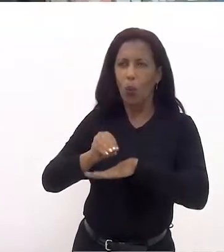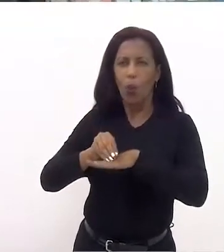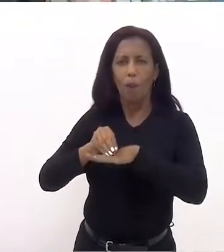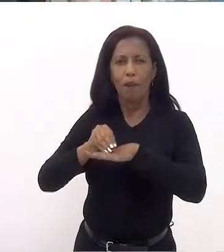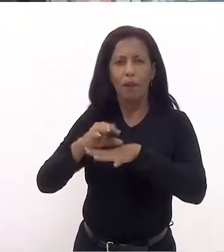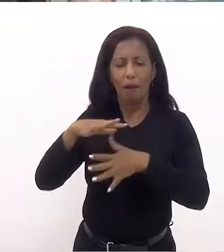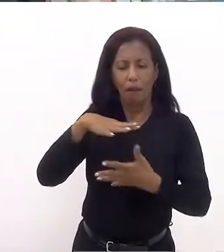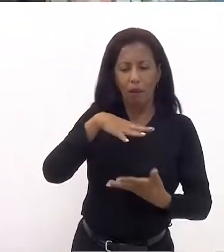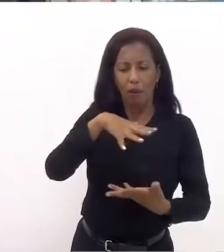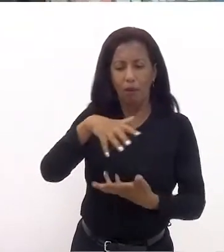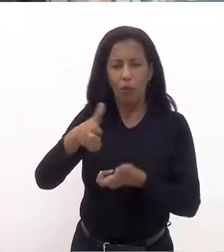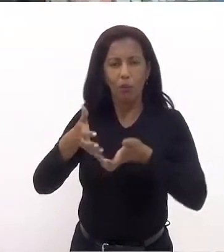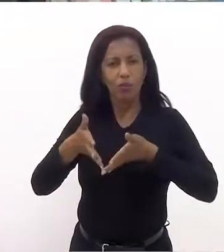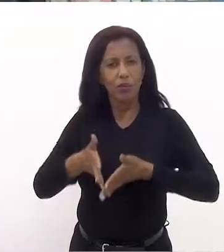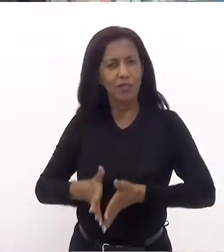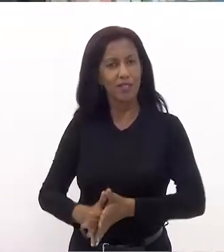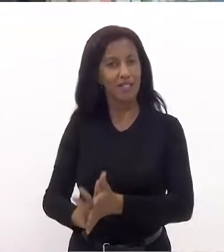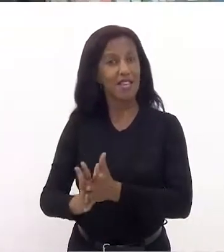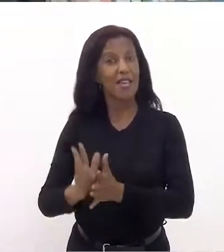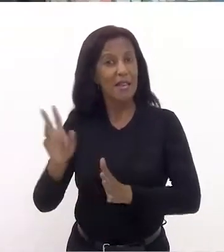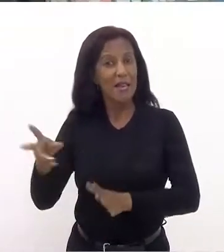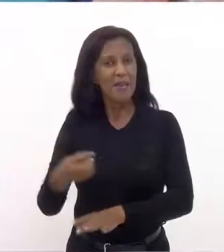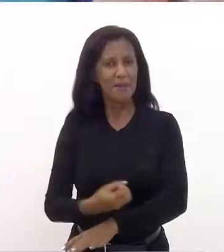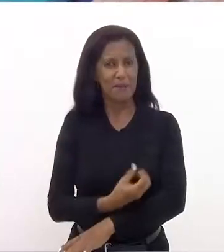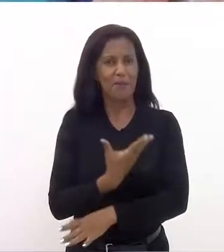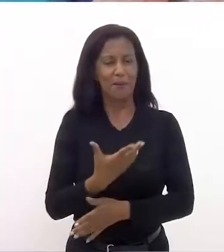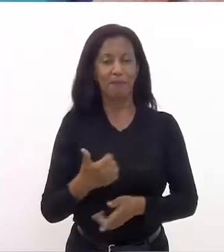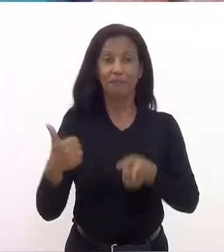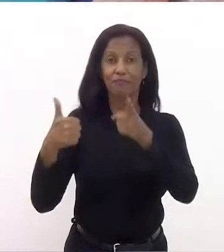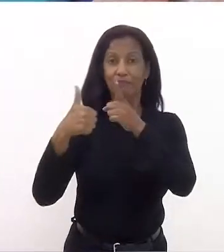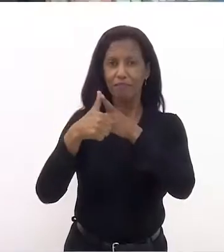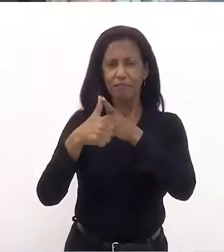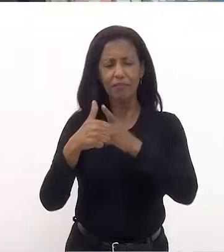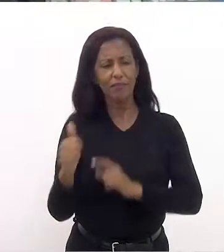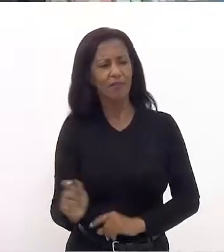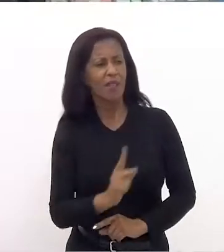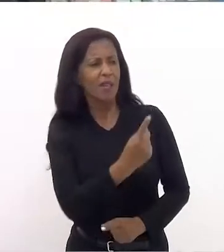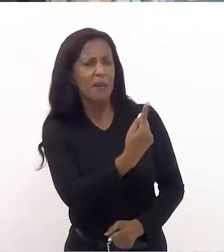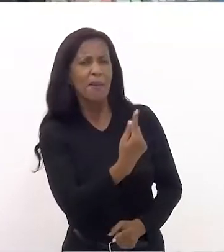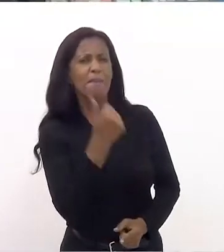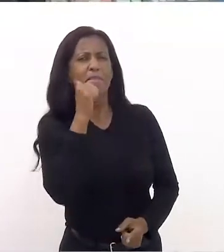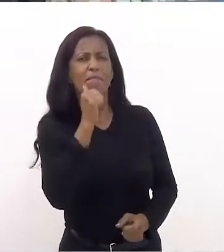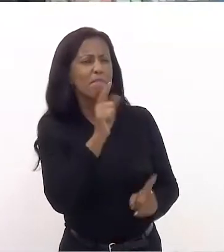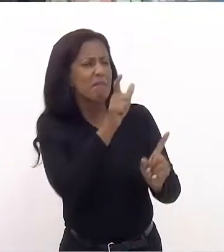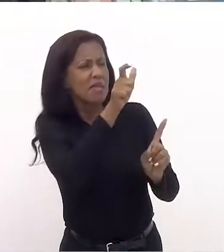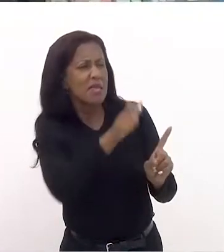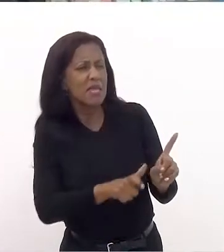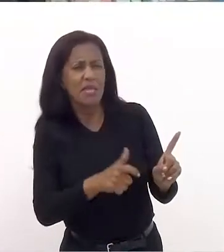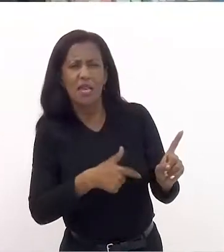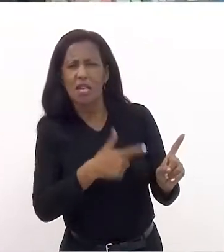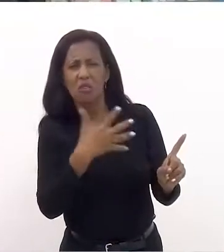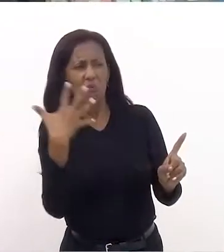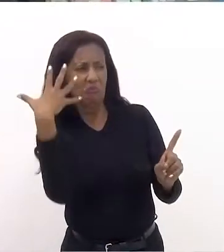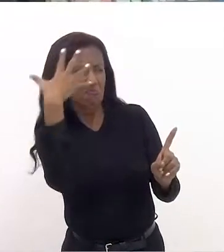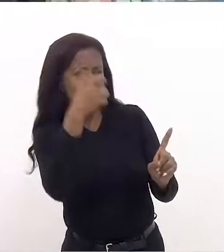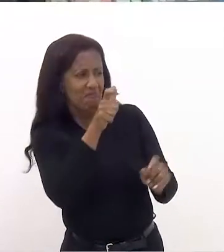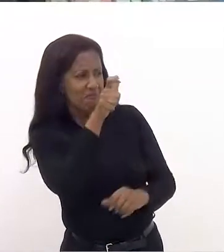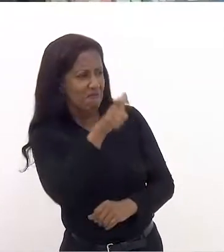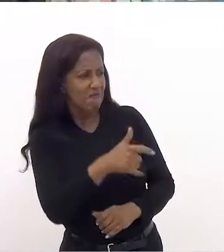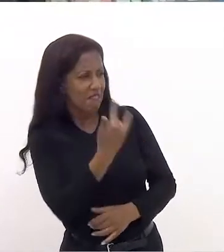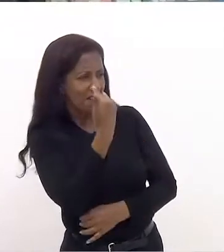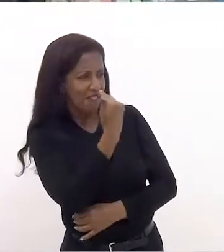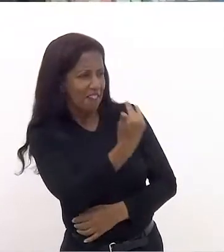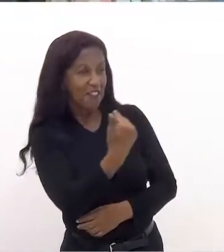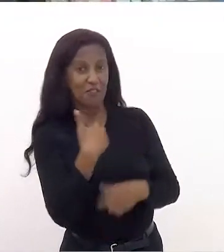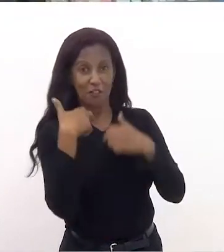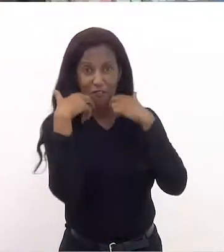que nasceste. Era um poema do Olavo Bilac. Primeiro recitou uma menina que eu achava muito bonita, que